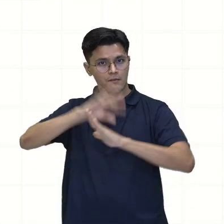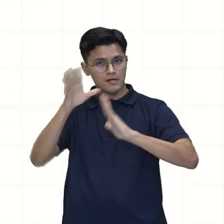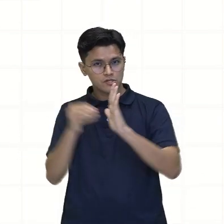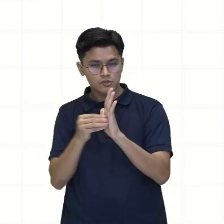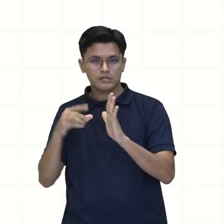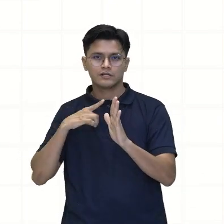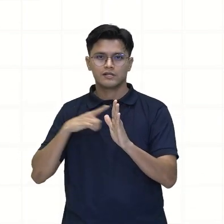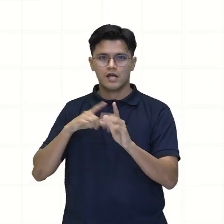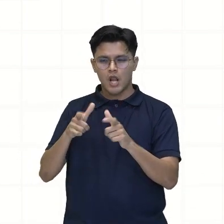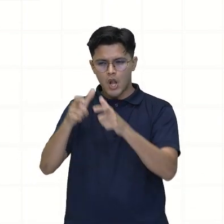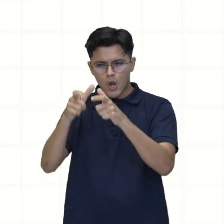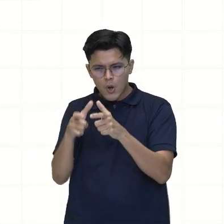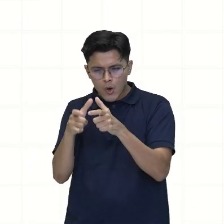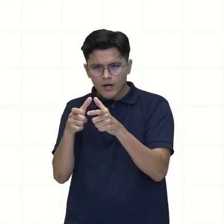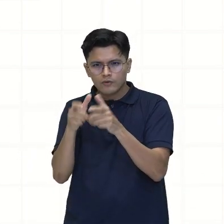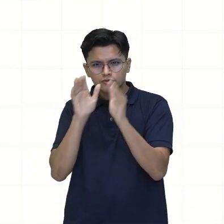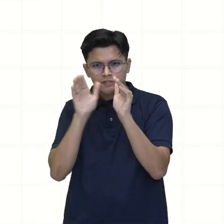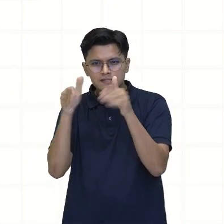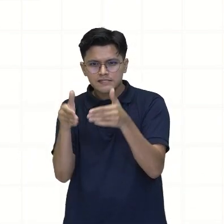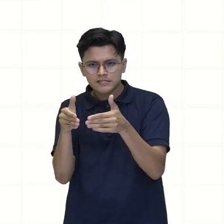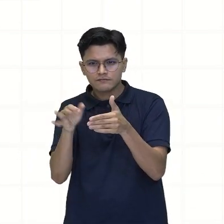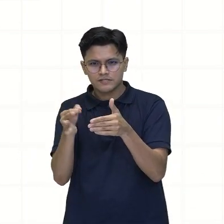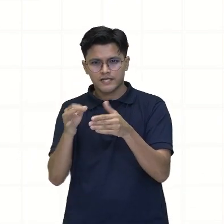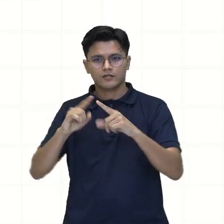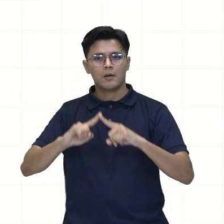mas aqui na região,